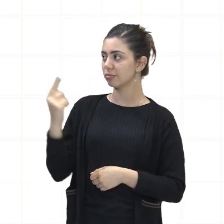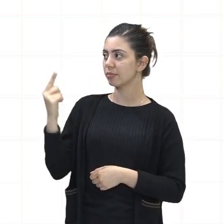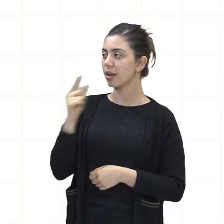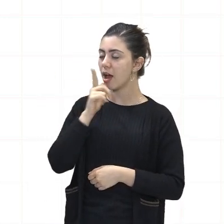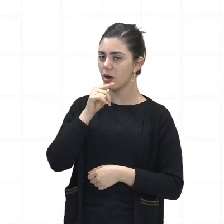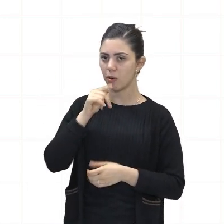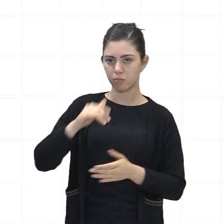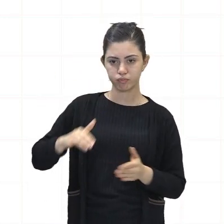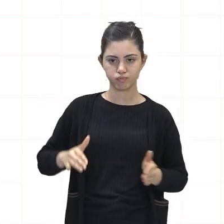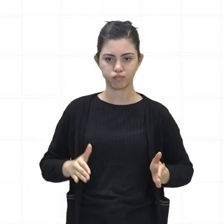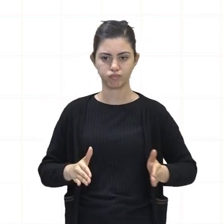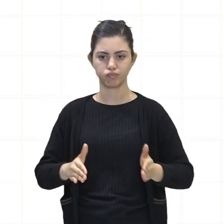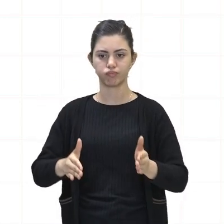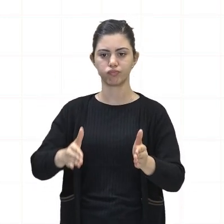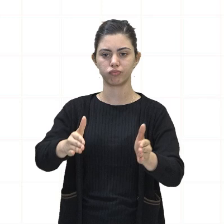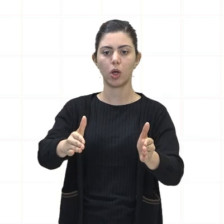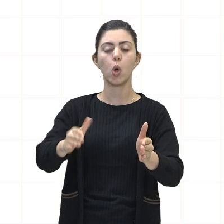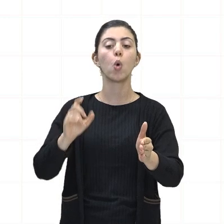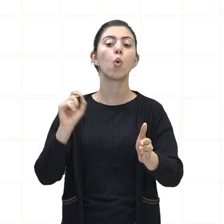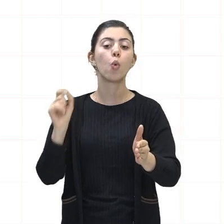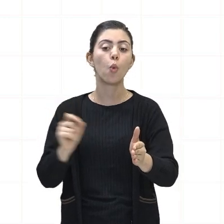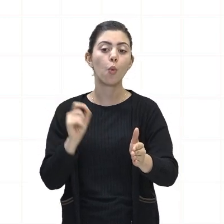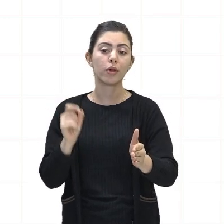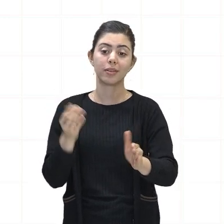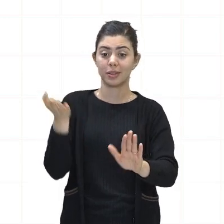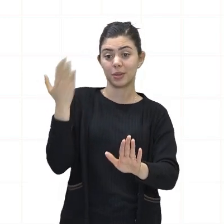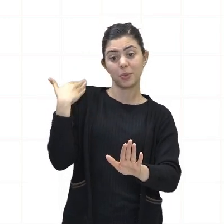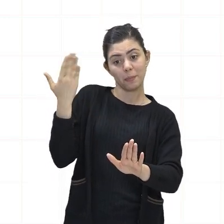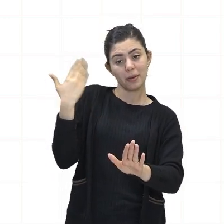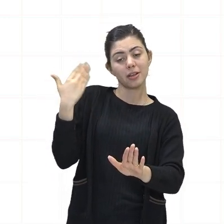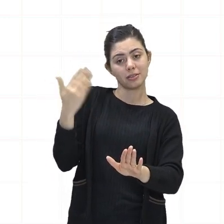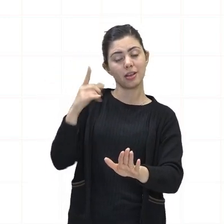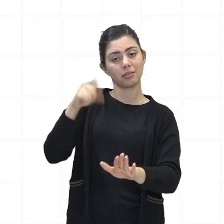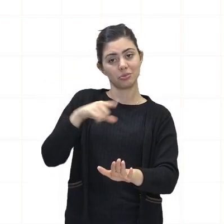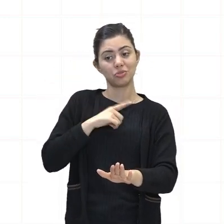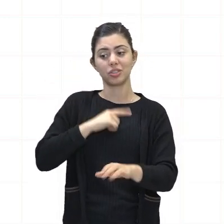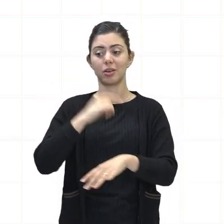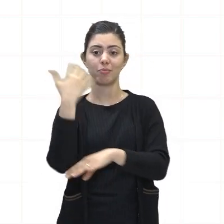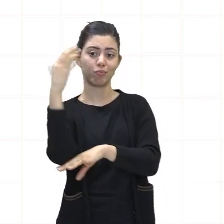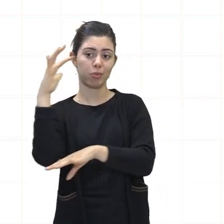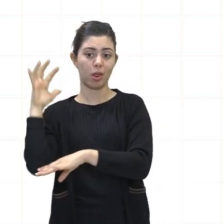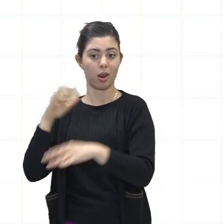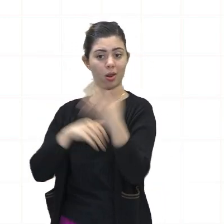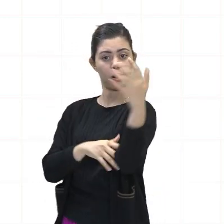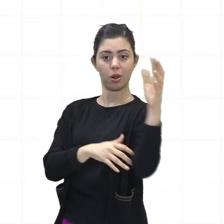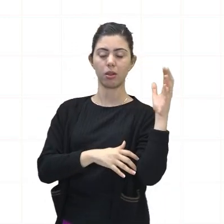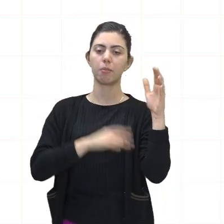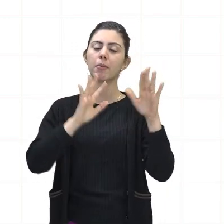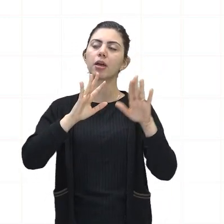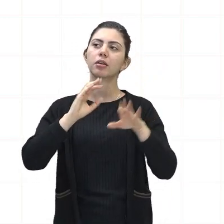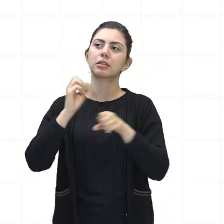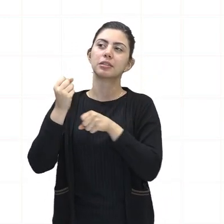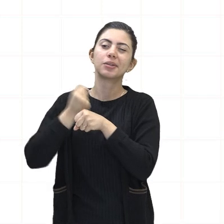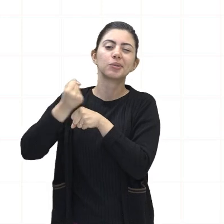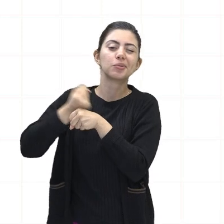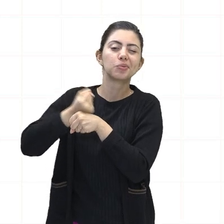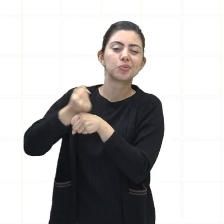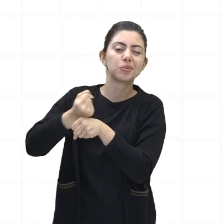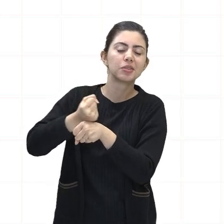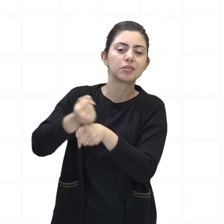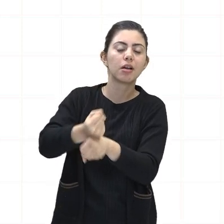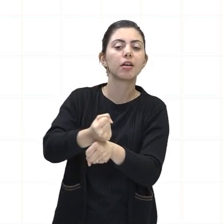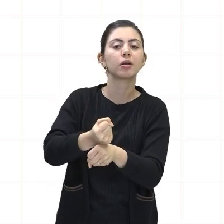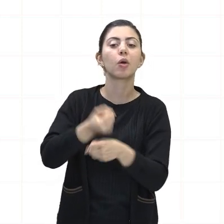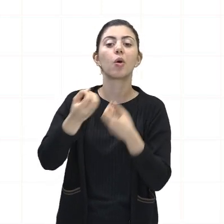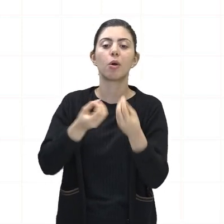está passando nessa imagem aí, ele era o rio e uma floresta ao redor. E aí, com o passar do tempo, houve a